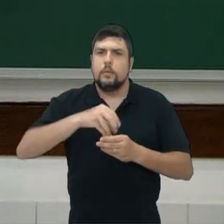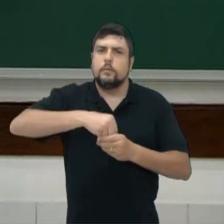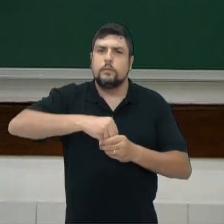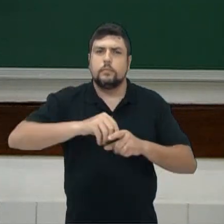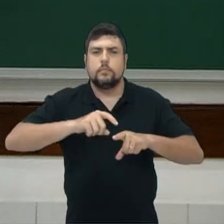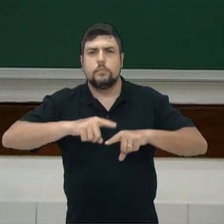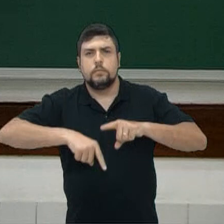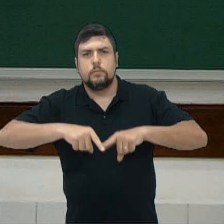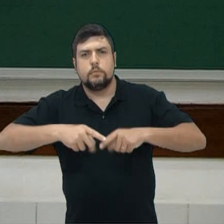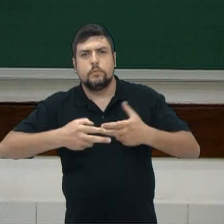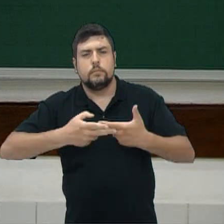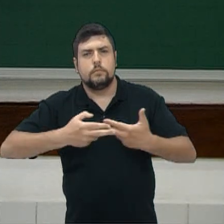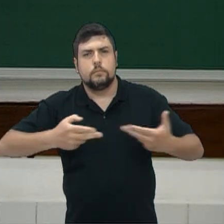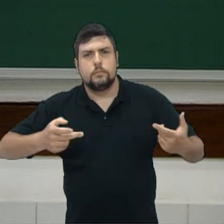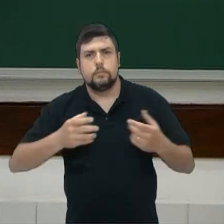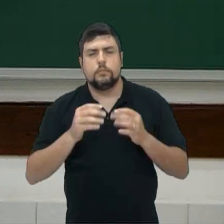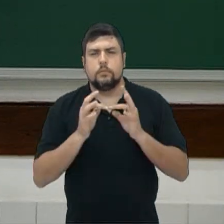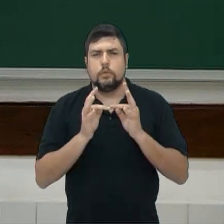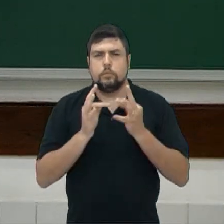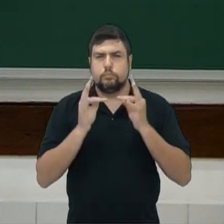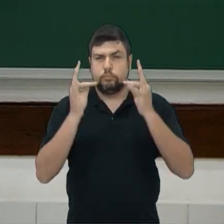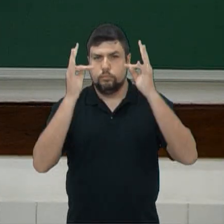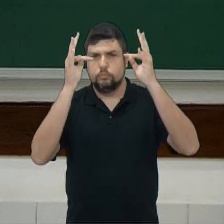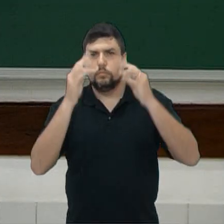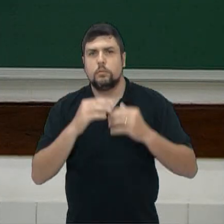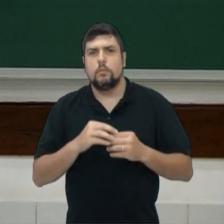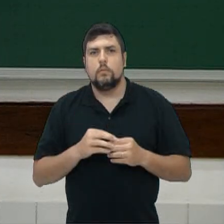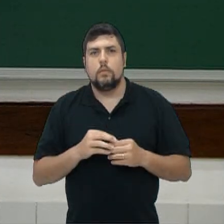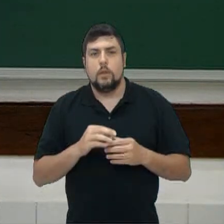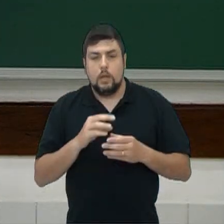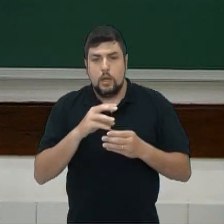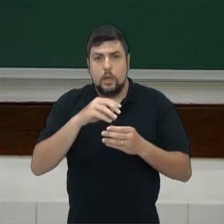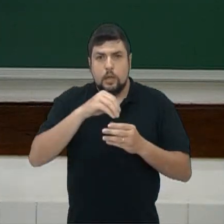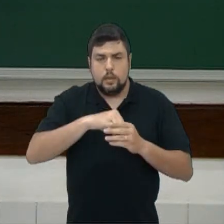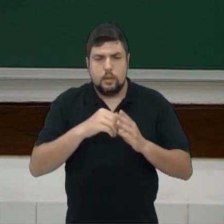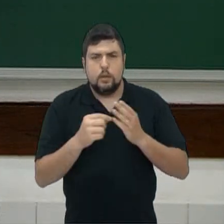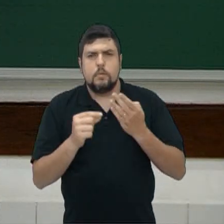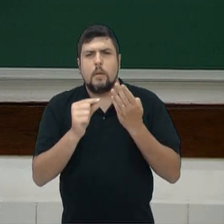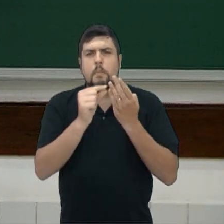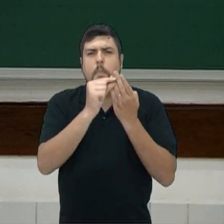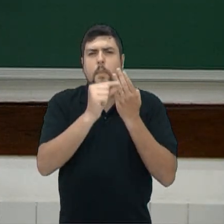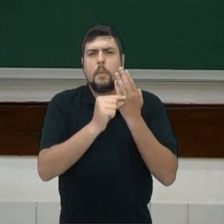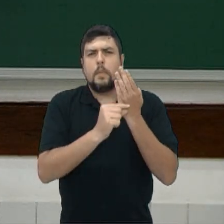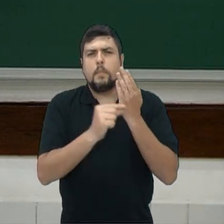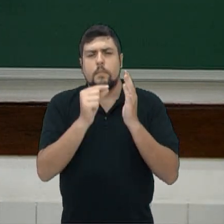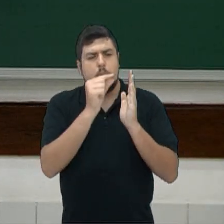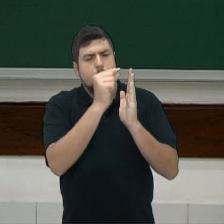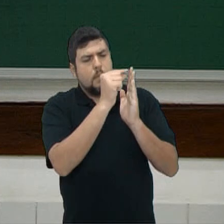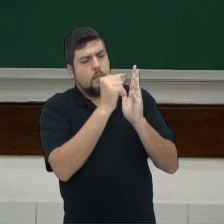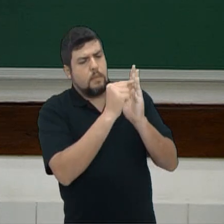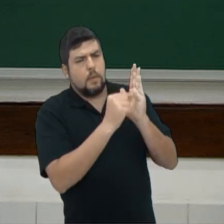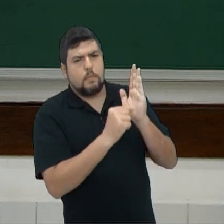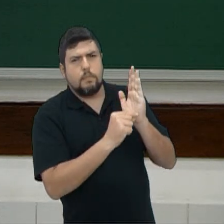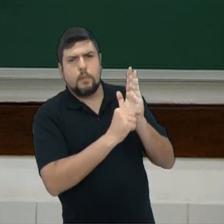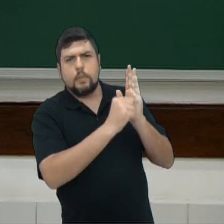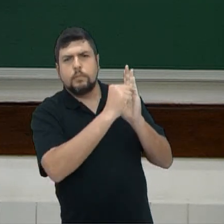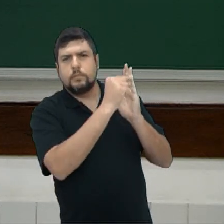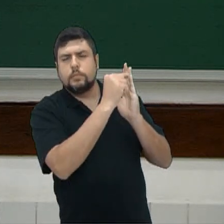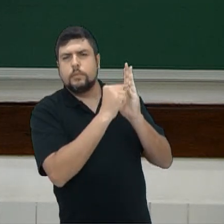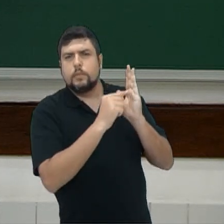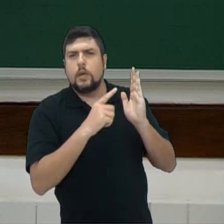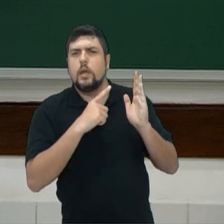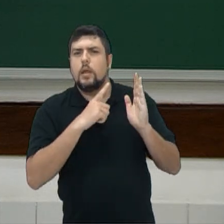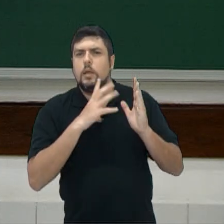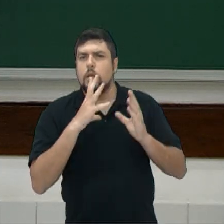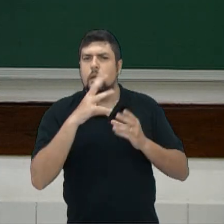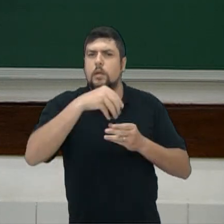eletrônicos, né? Cada componente eletrônico ali do circuito dos smartphones, né, dentro de um circuito, tem vários componentes